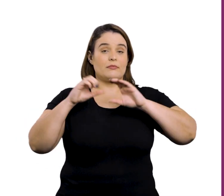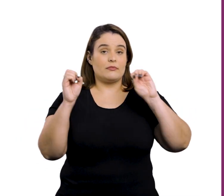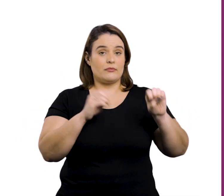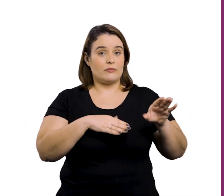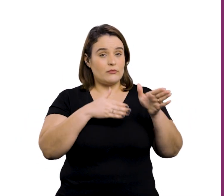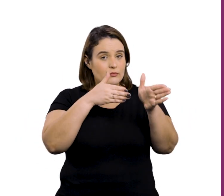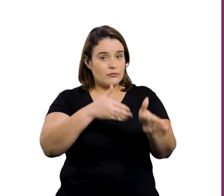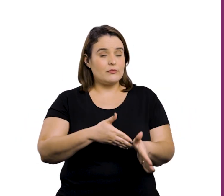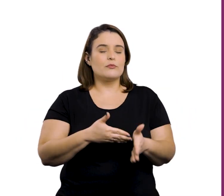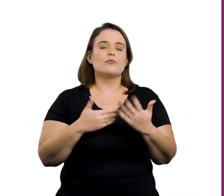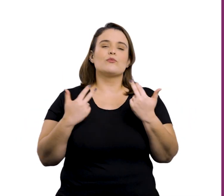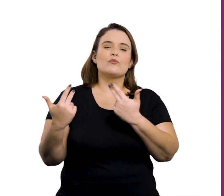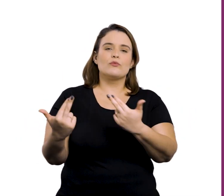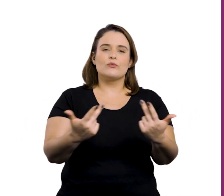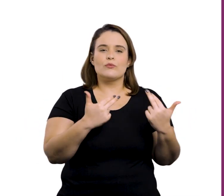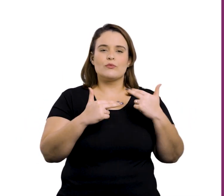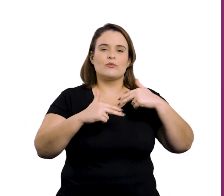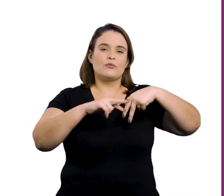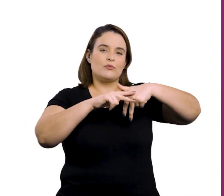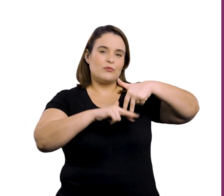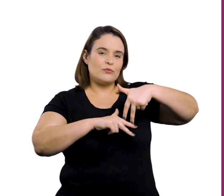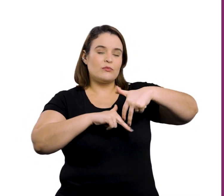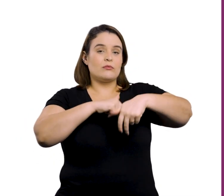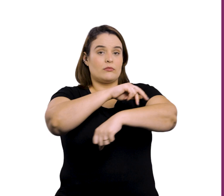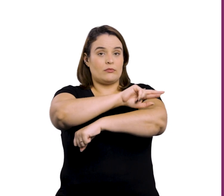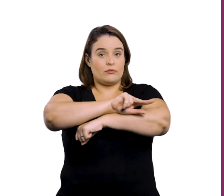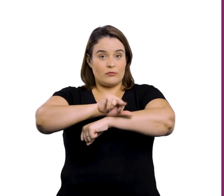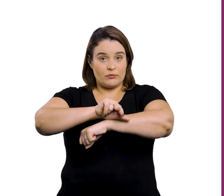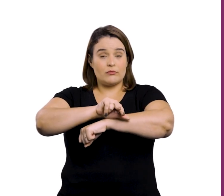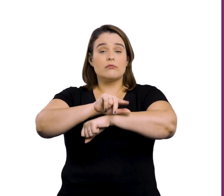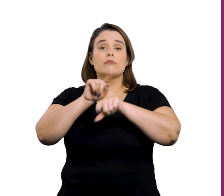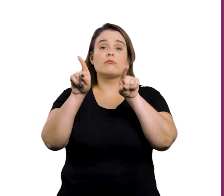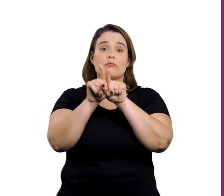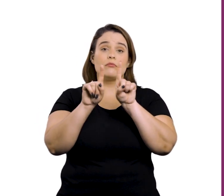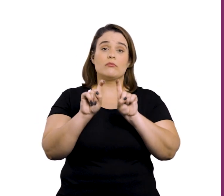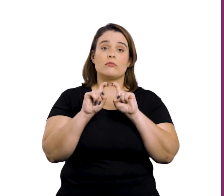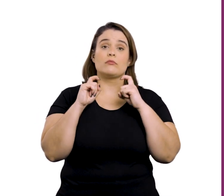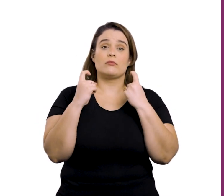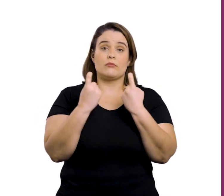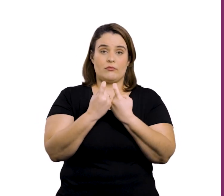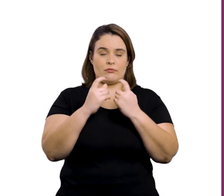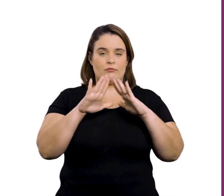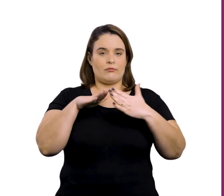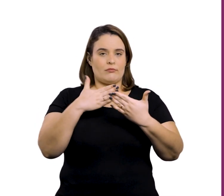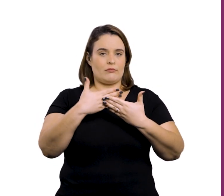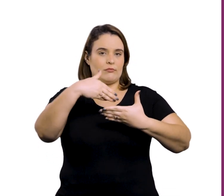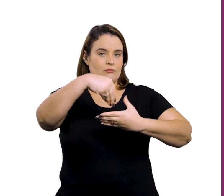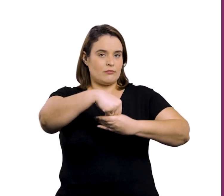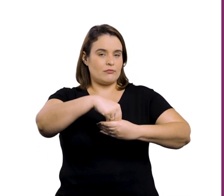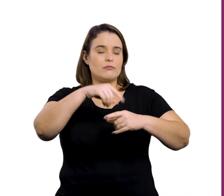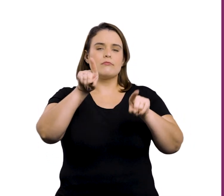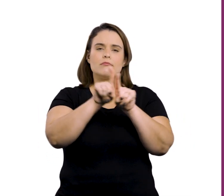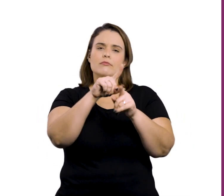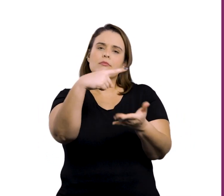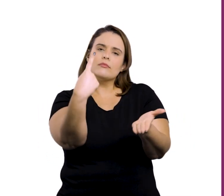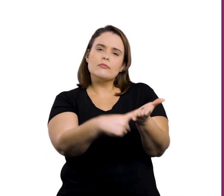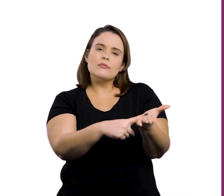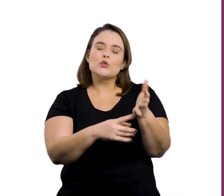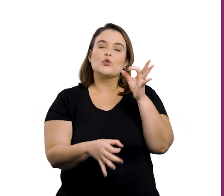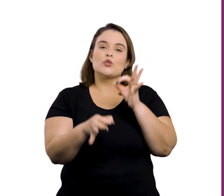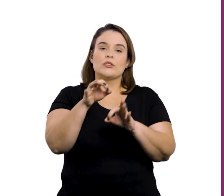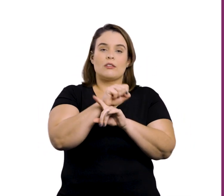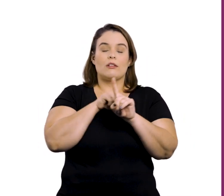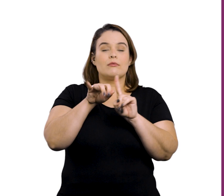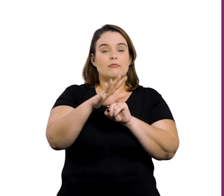prol de uma educação comprometida com a igualdade de gênero, raça e orientação sexual nas escolas e o compromisso com a